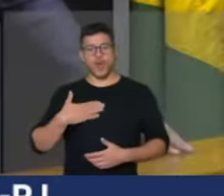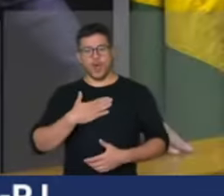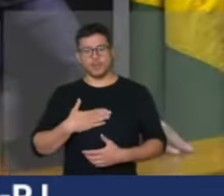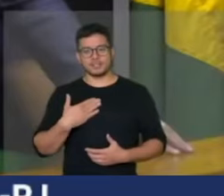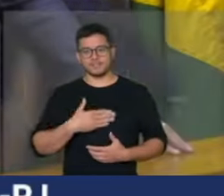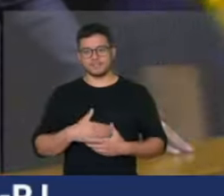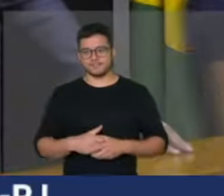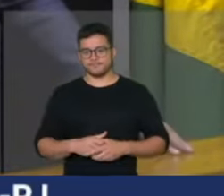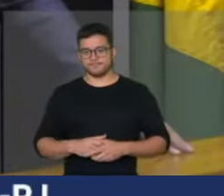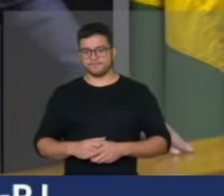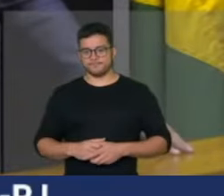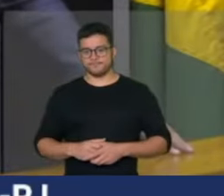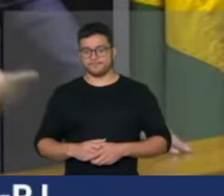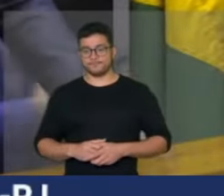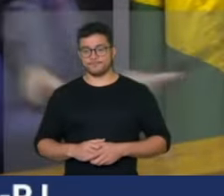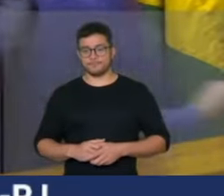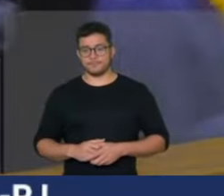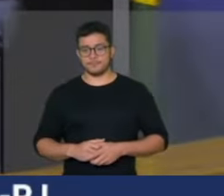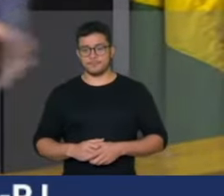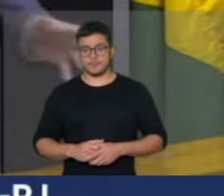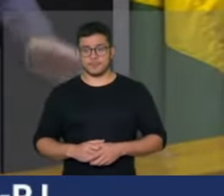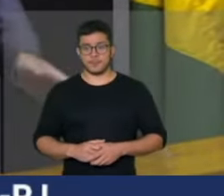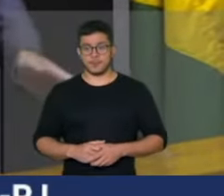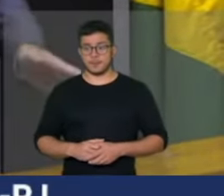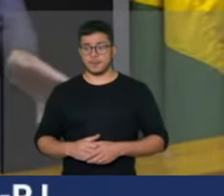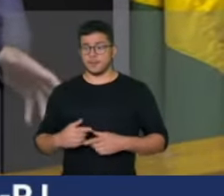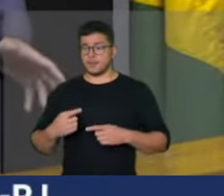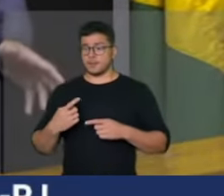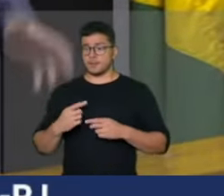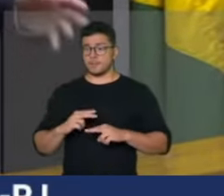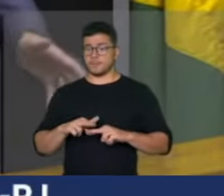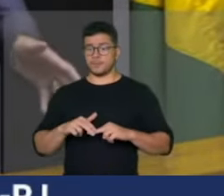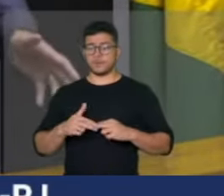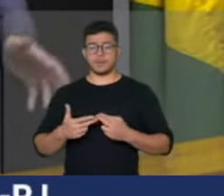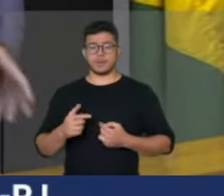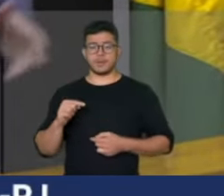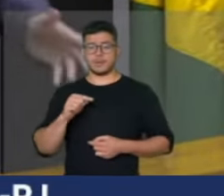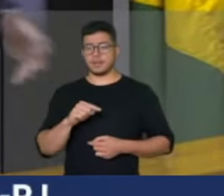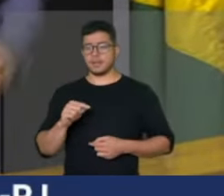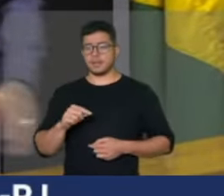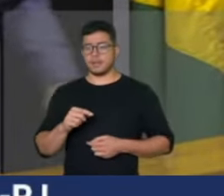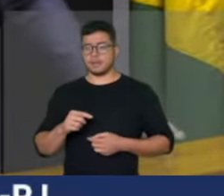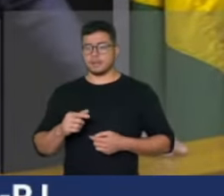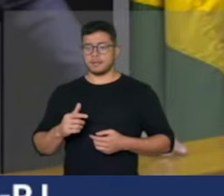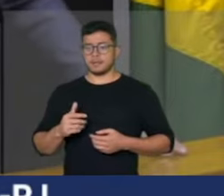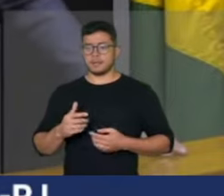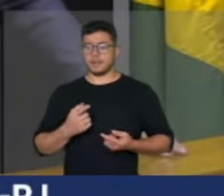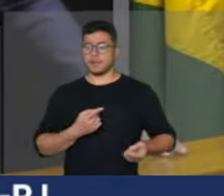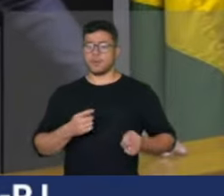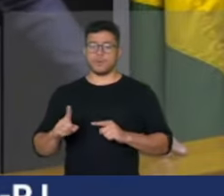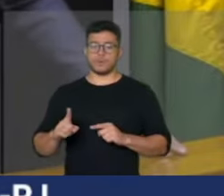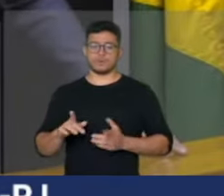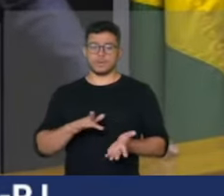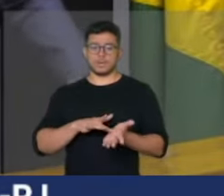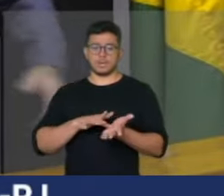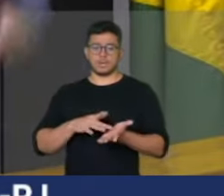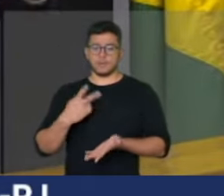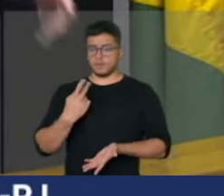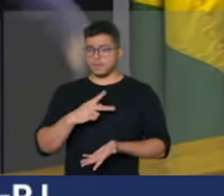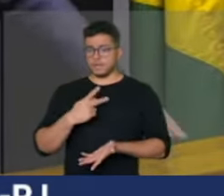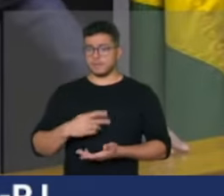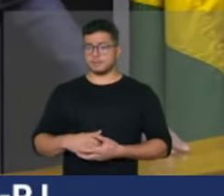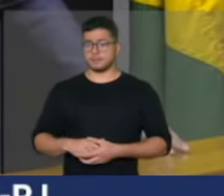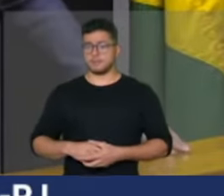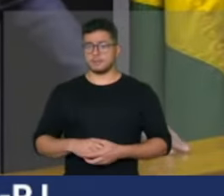acontecendo aqui no Brasil, simplesmente por ser contra seus adversários,